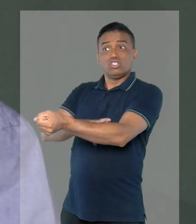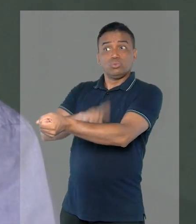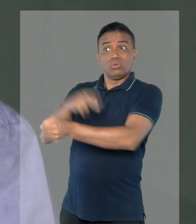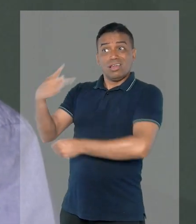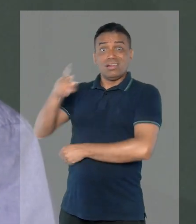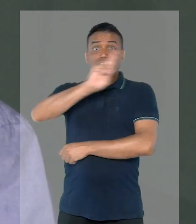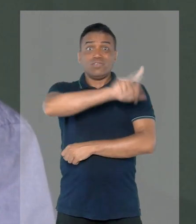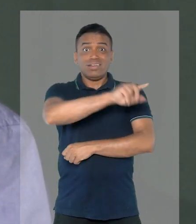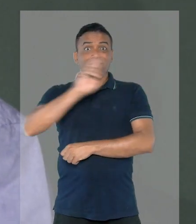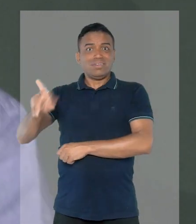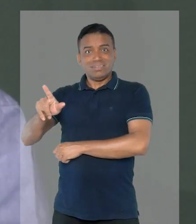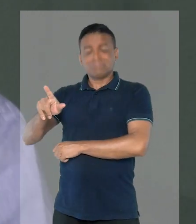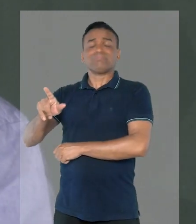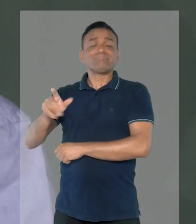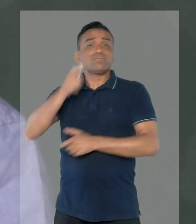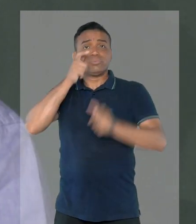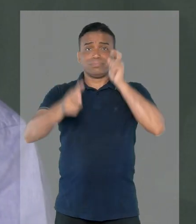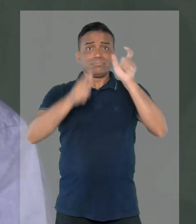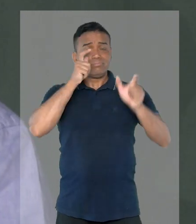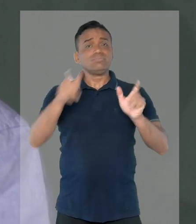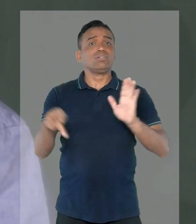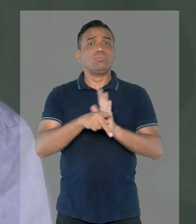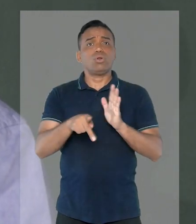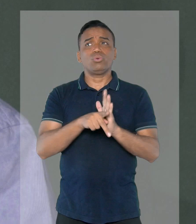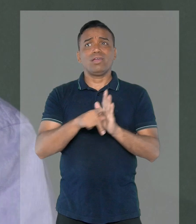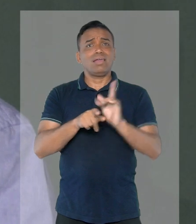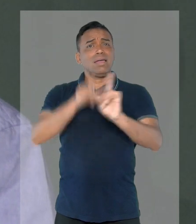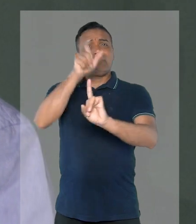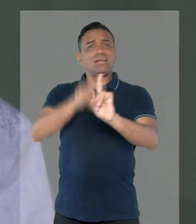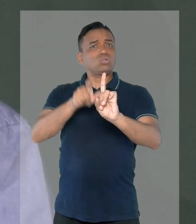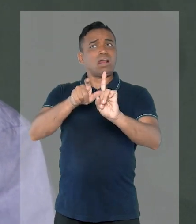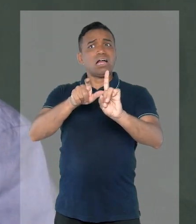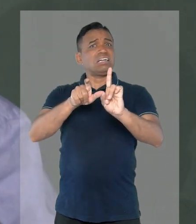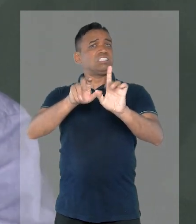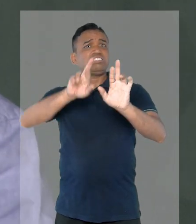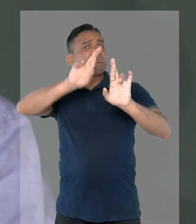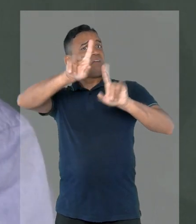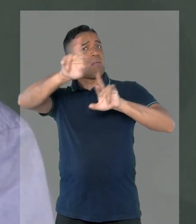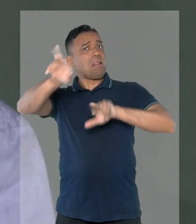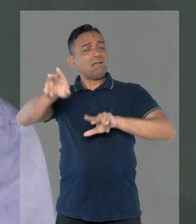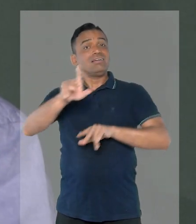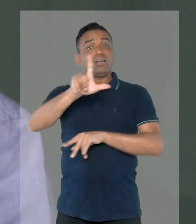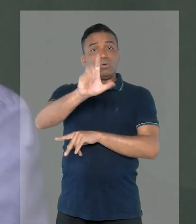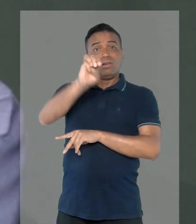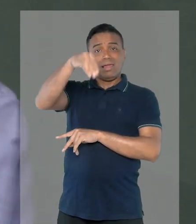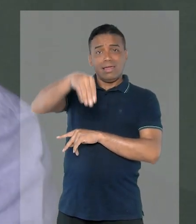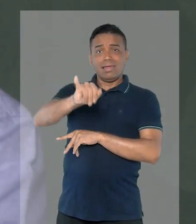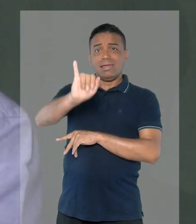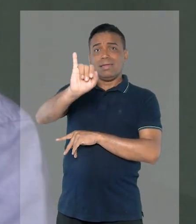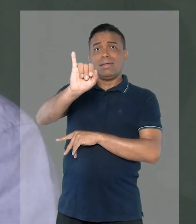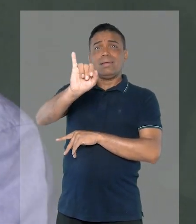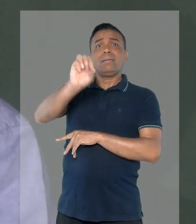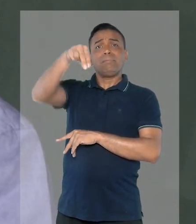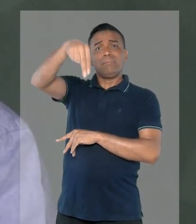interessante. Ele me interessa também muito a questão do sujeito fragmentado. E o Leminski recolocava essa questão. Então, ele